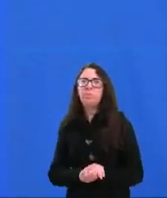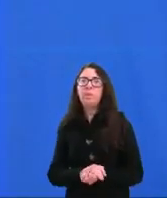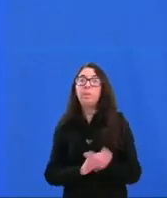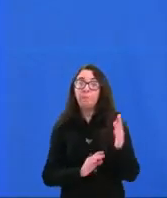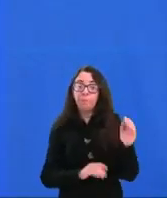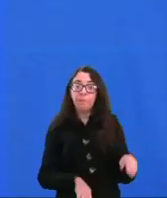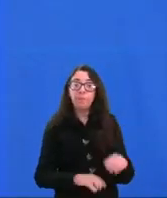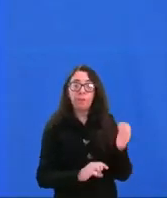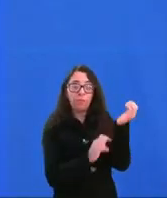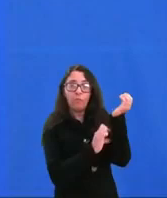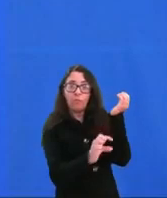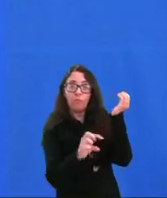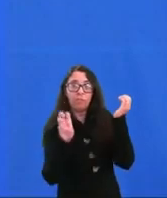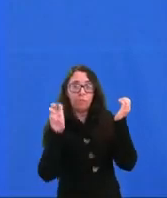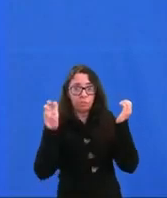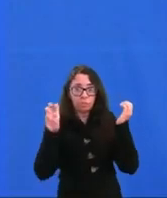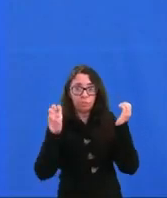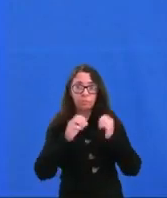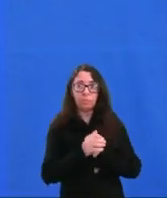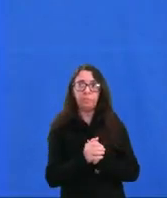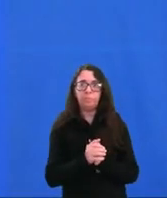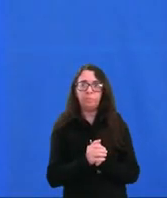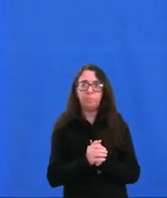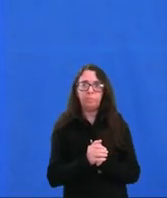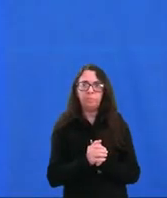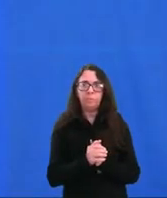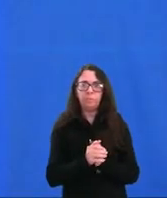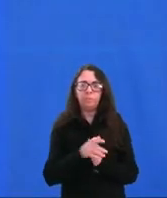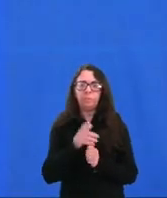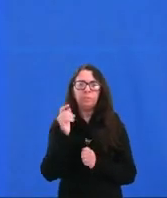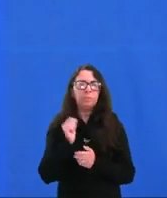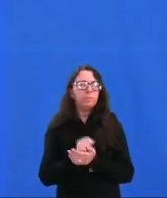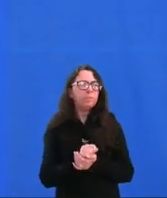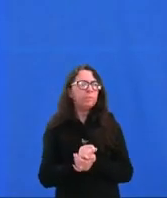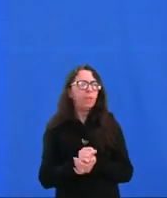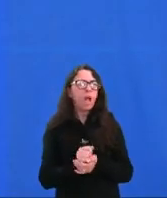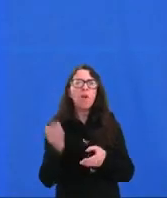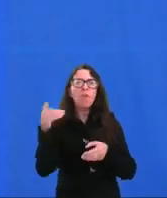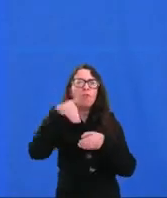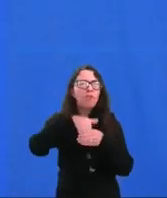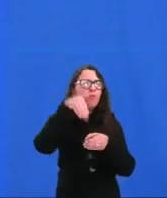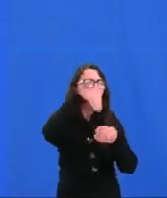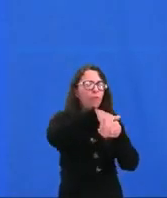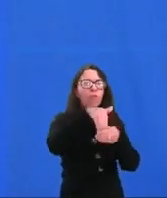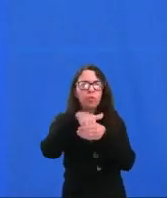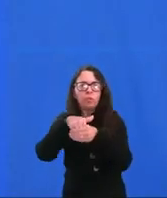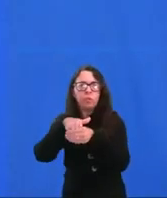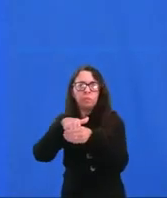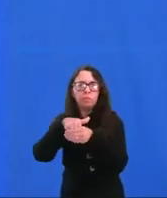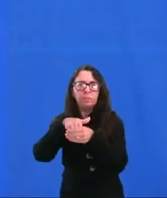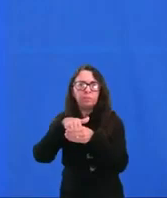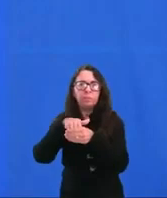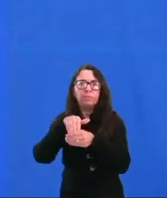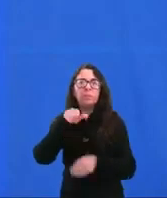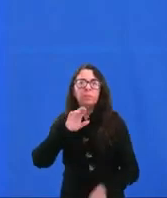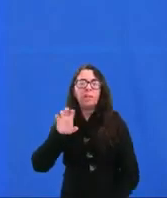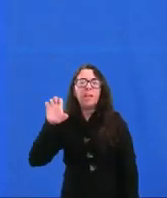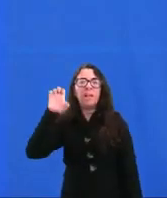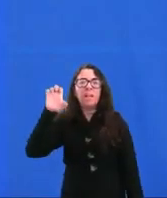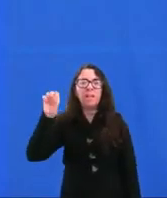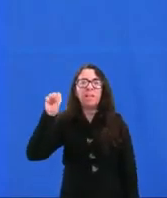Estevão, homem cheio de fé e do Espírito Santo. Filipe, Prócoro,